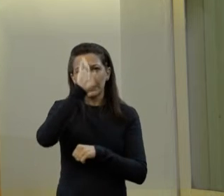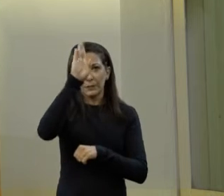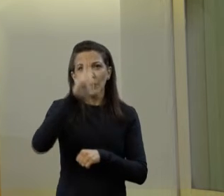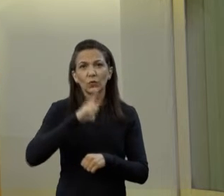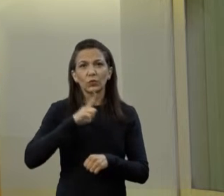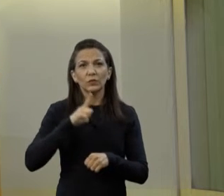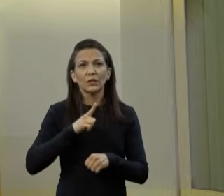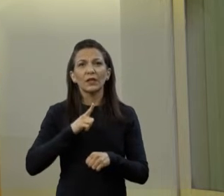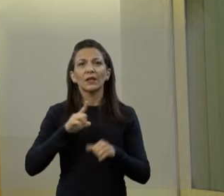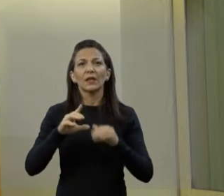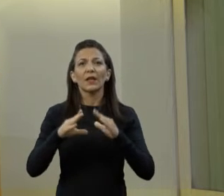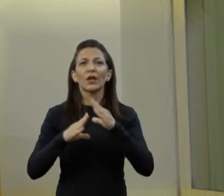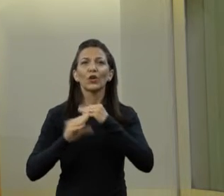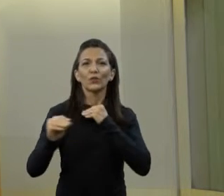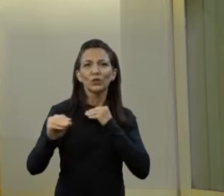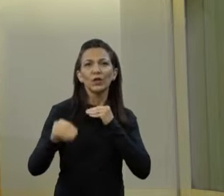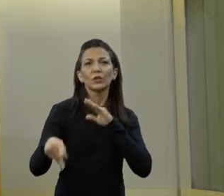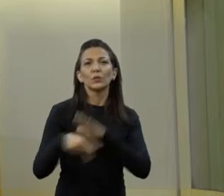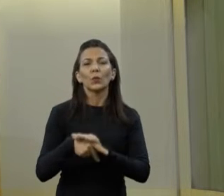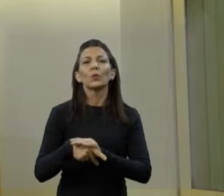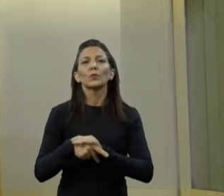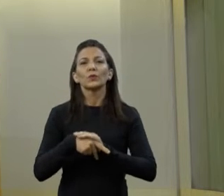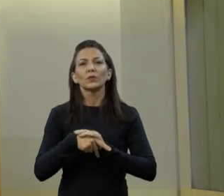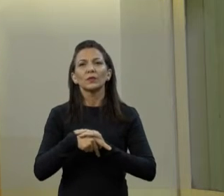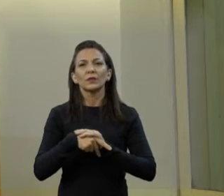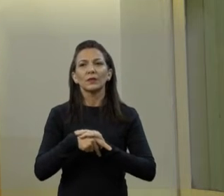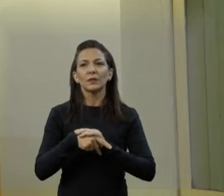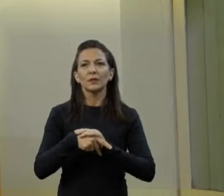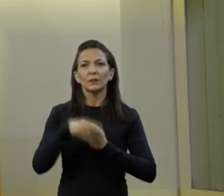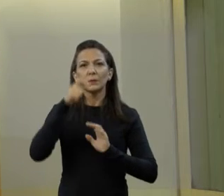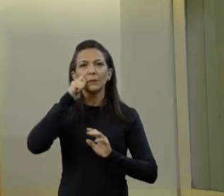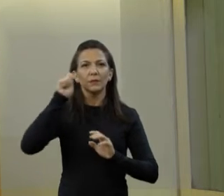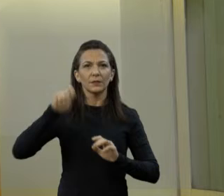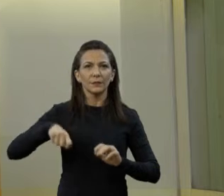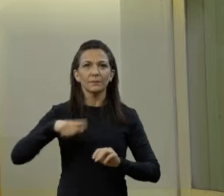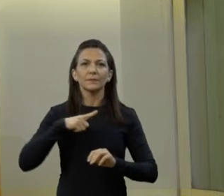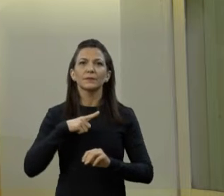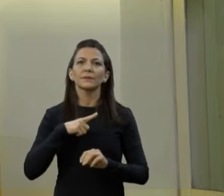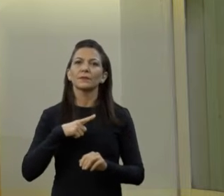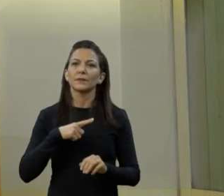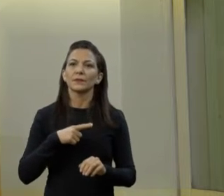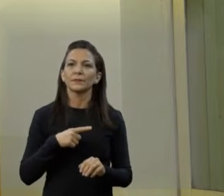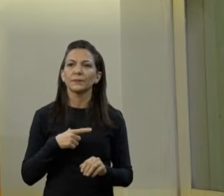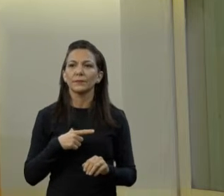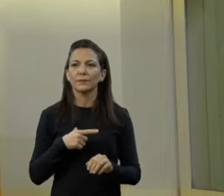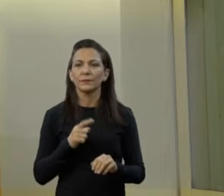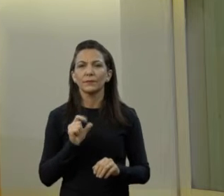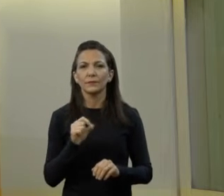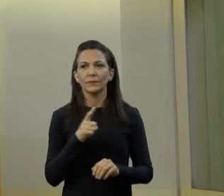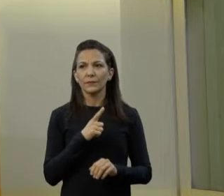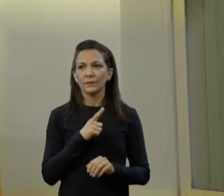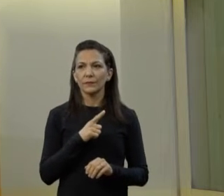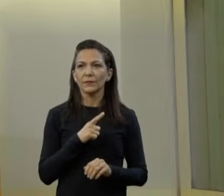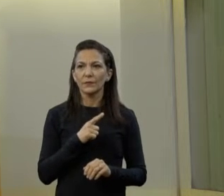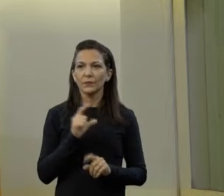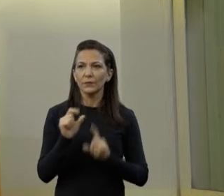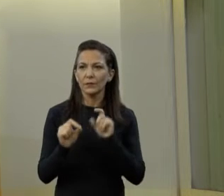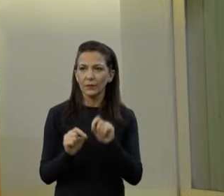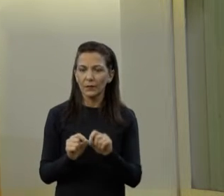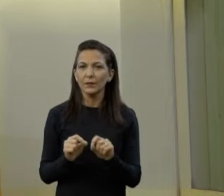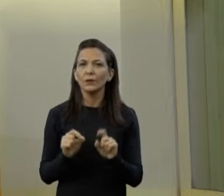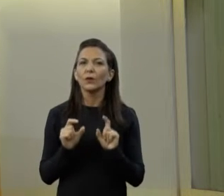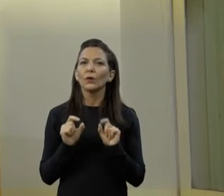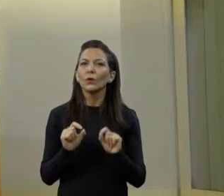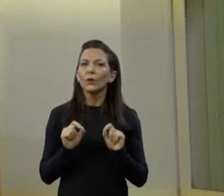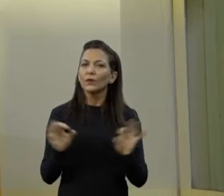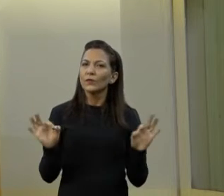para buscar refugiado na Ucrânia viu Vereador aluna nem os pés Ficaram para trás e Oi e para finalizar